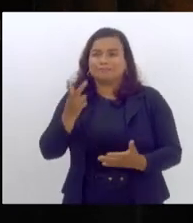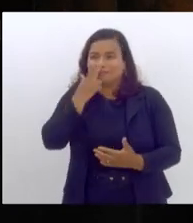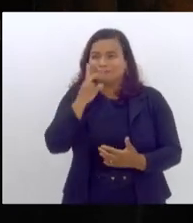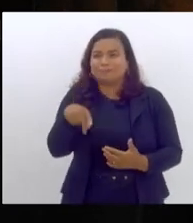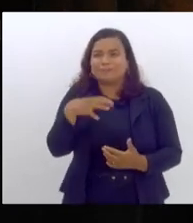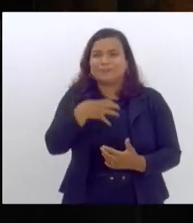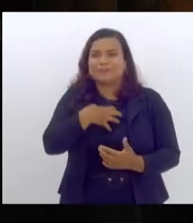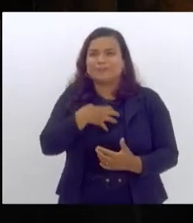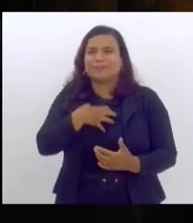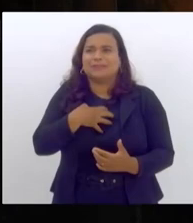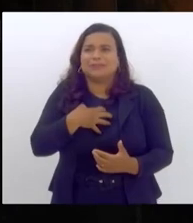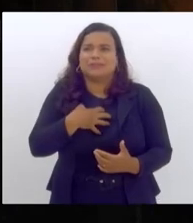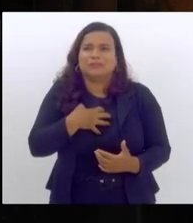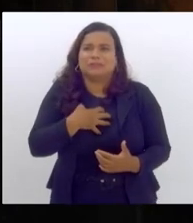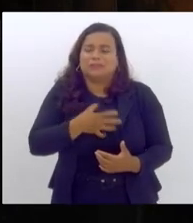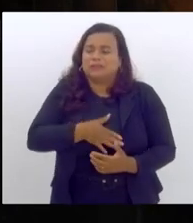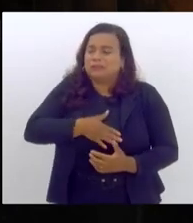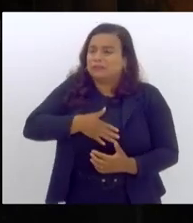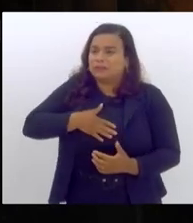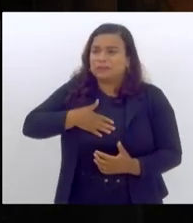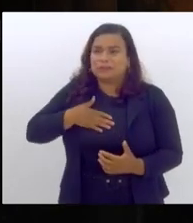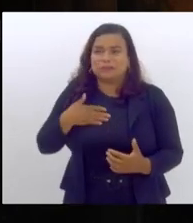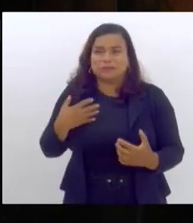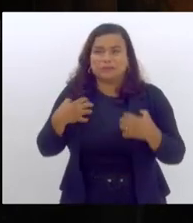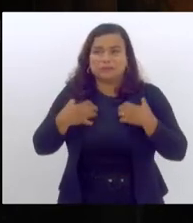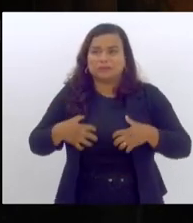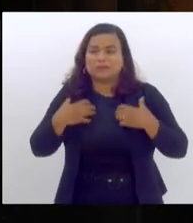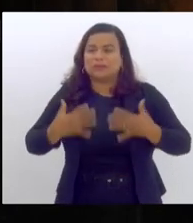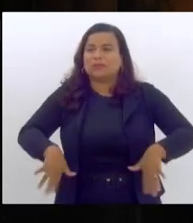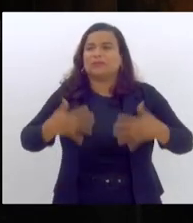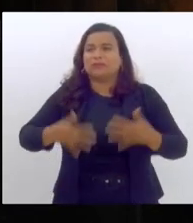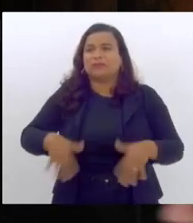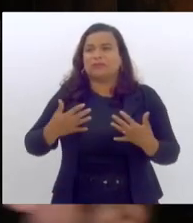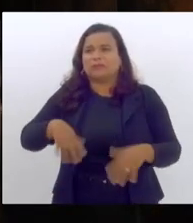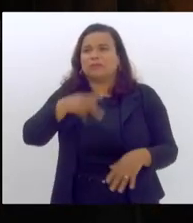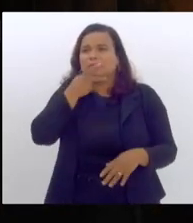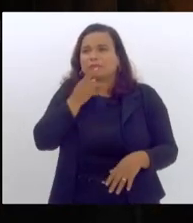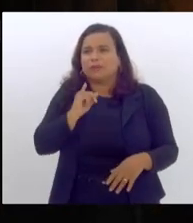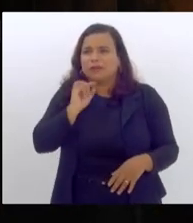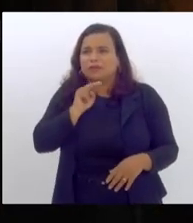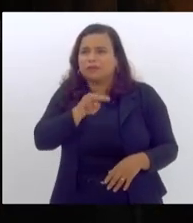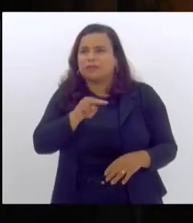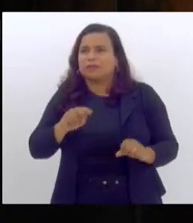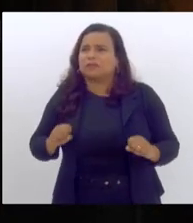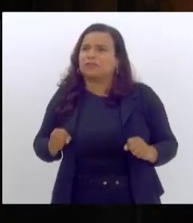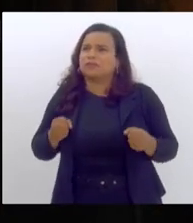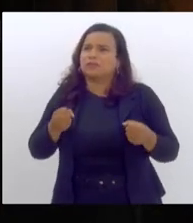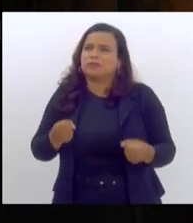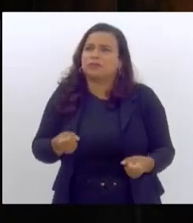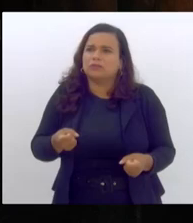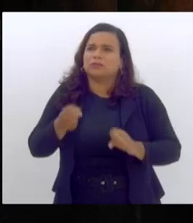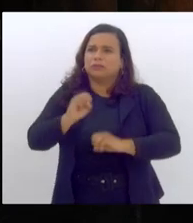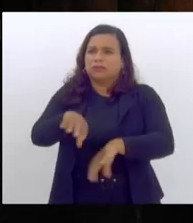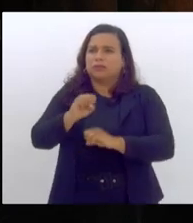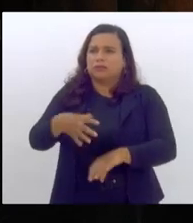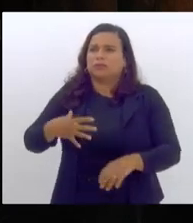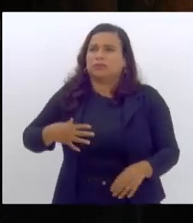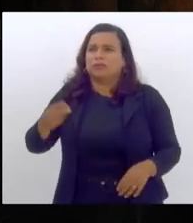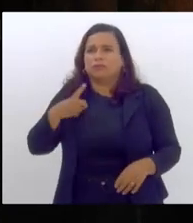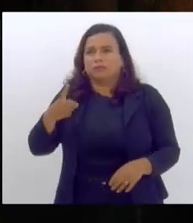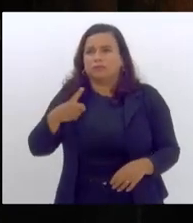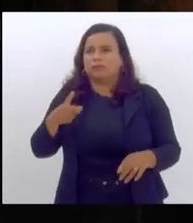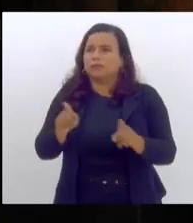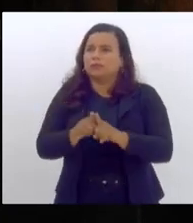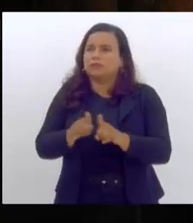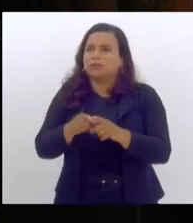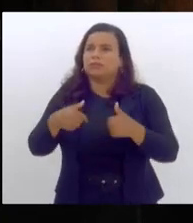assim de impotência e de desespero para um pai que se dedica tanto à educação do seu filho. E eu